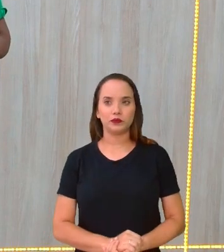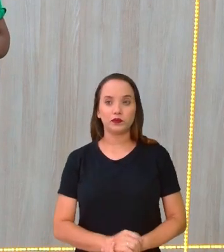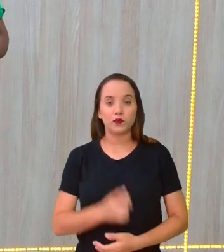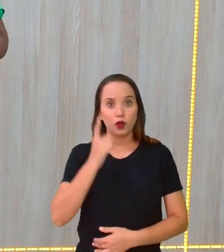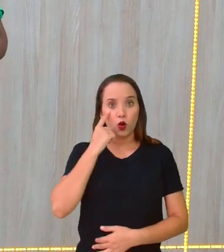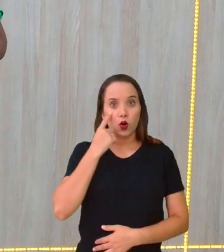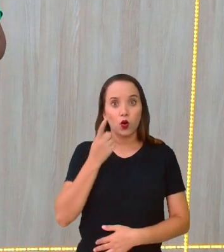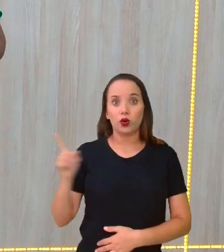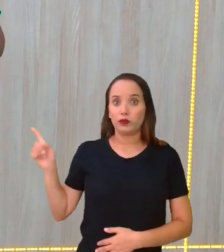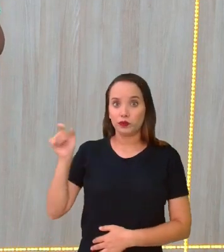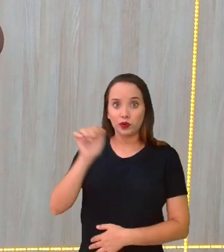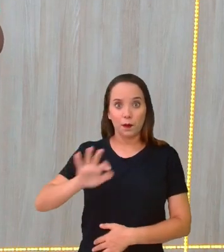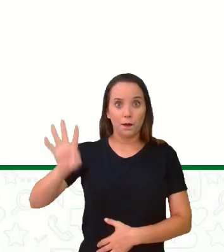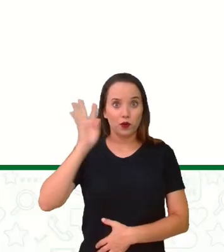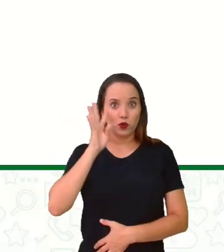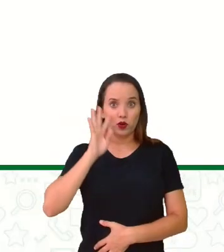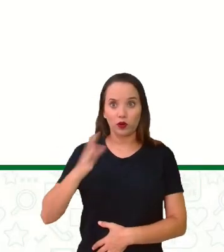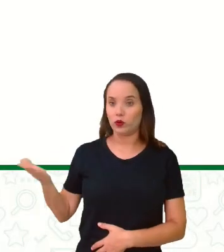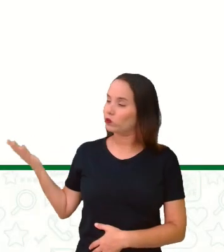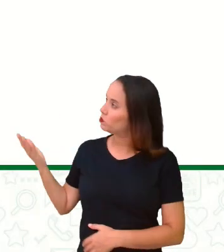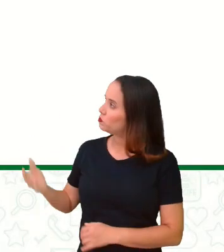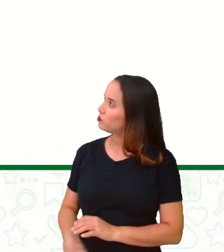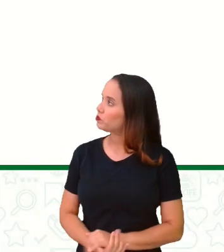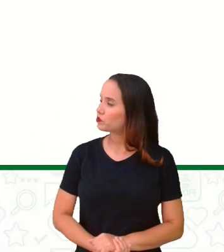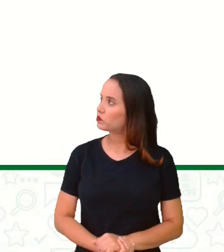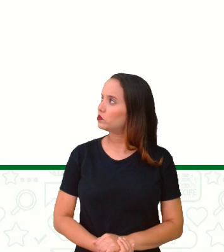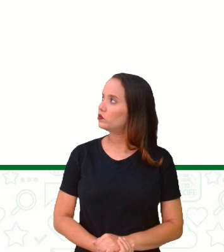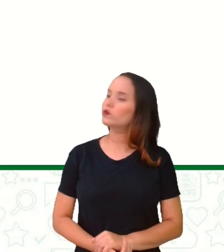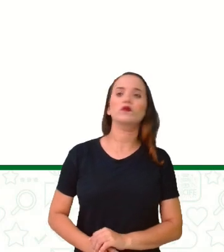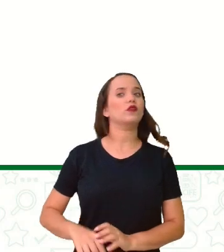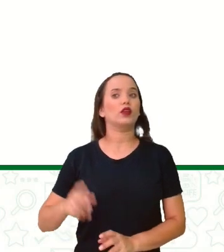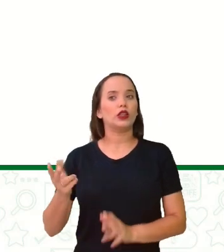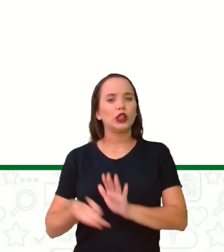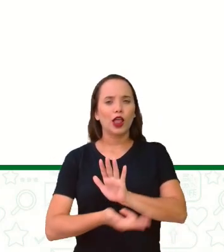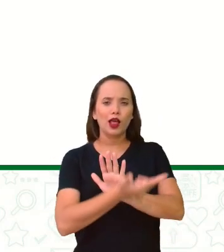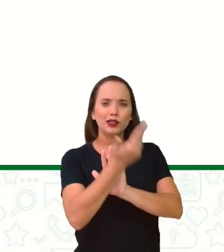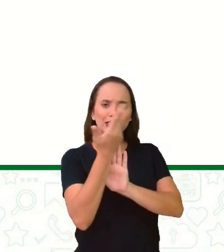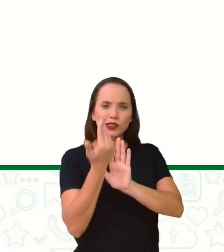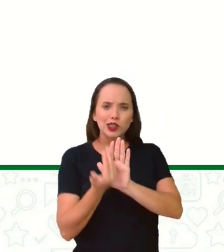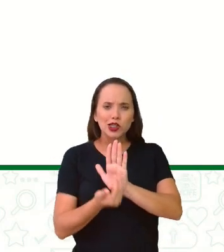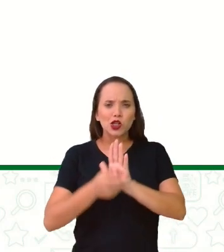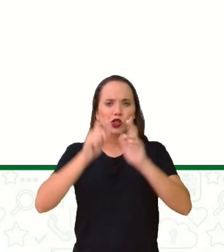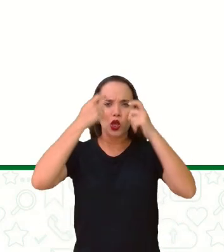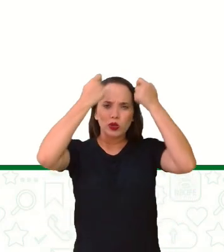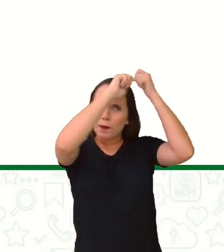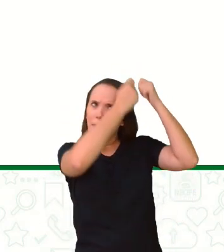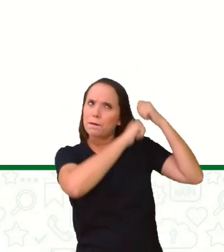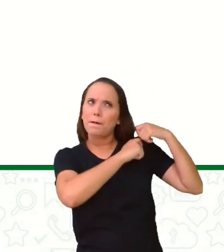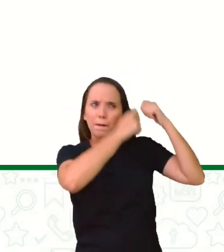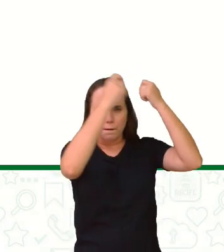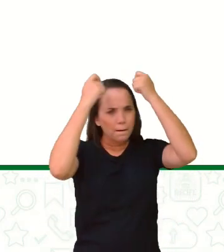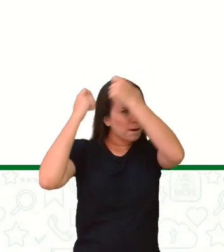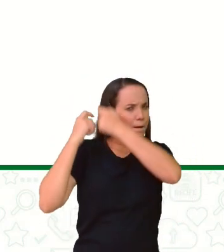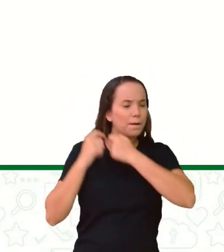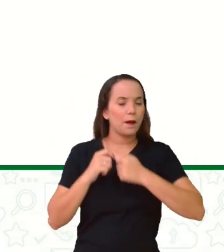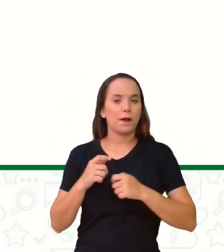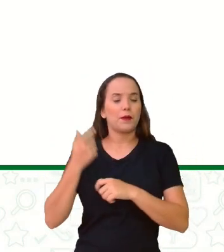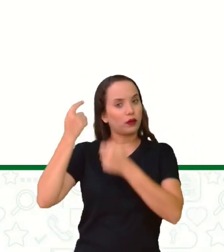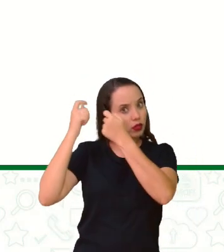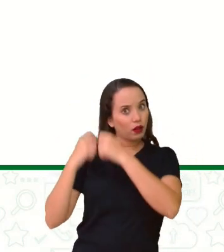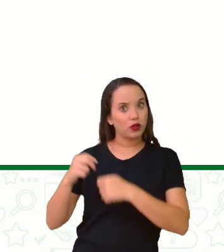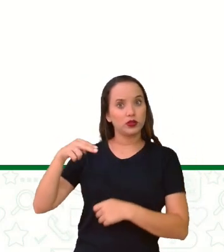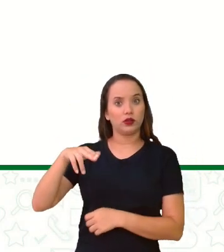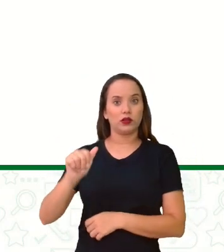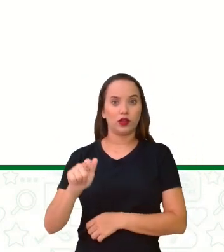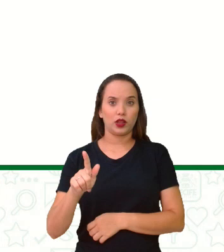que imagem legal com alguns exemplos dos desenhos feitos de tranças nagô. Esses padrões,